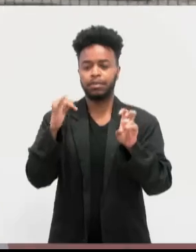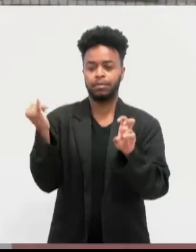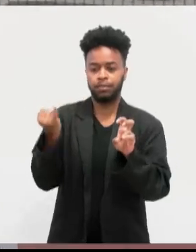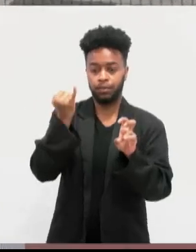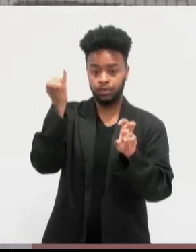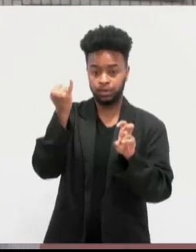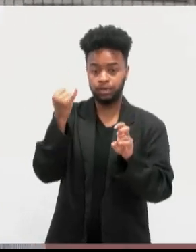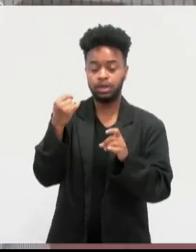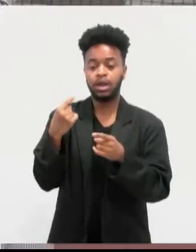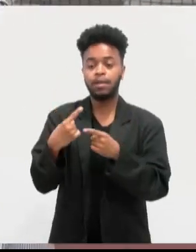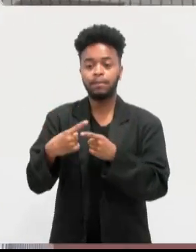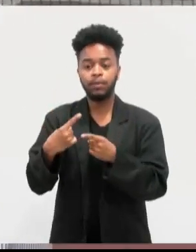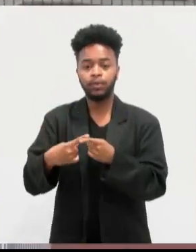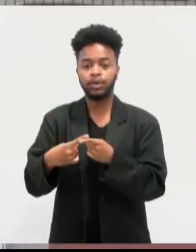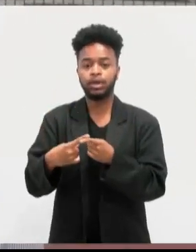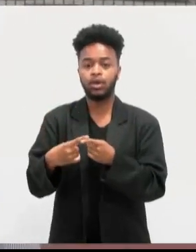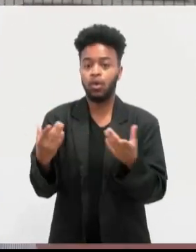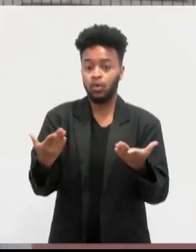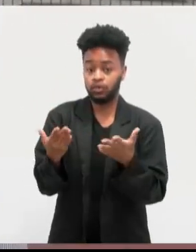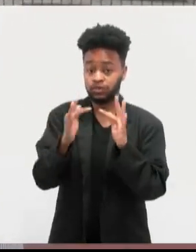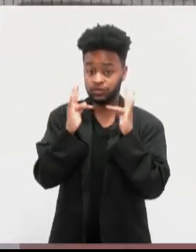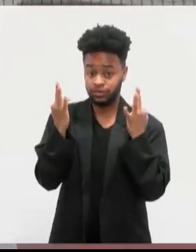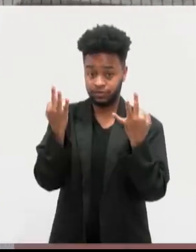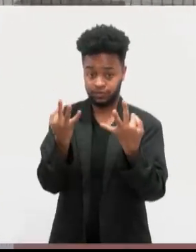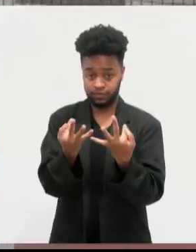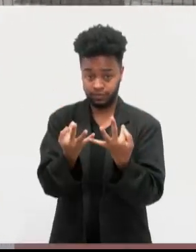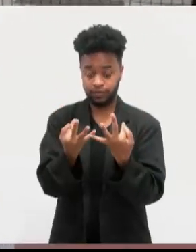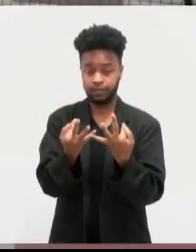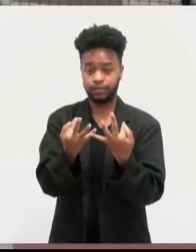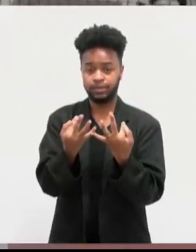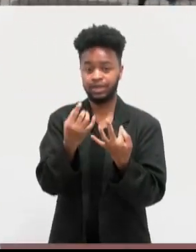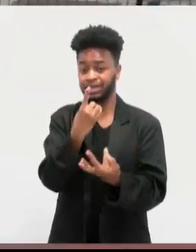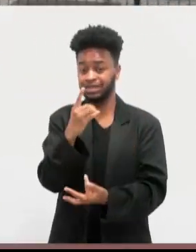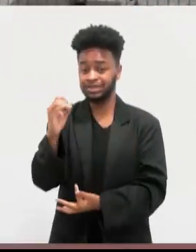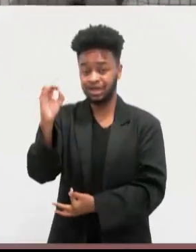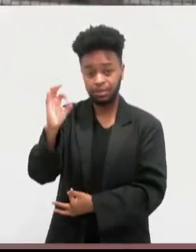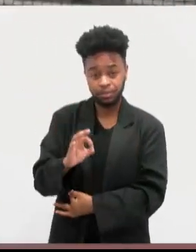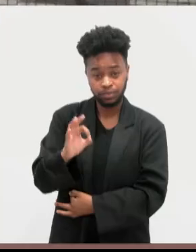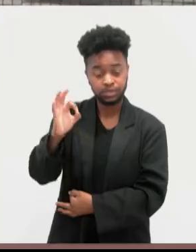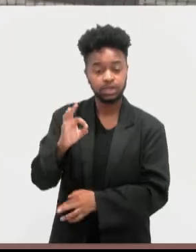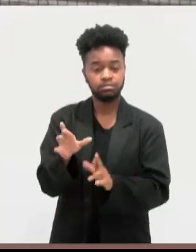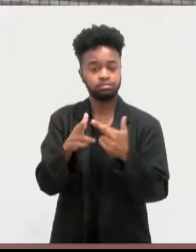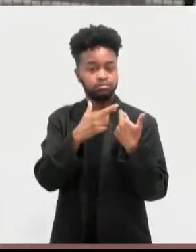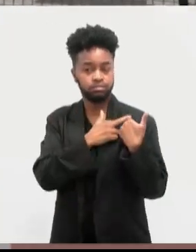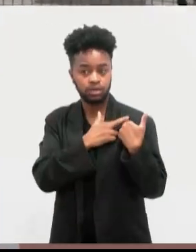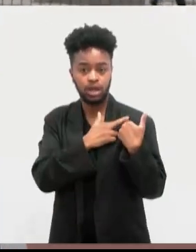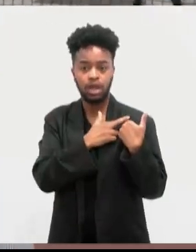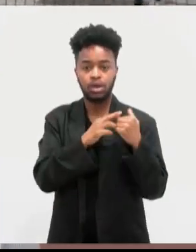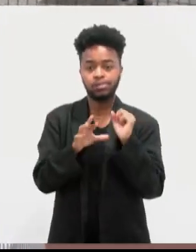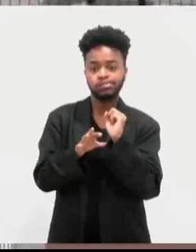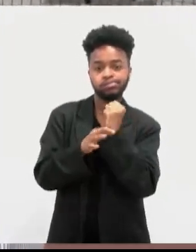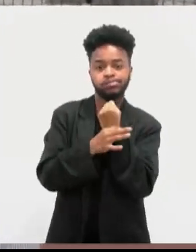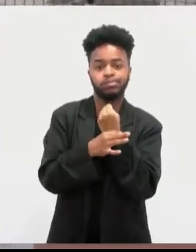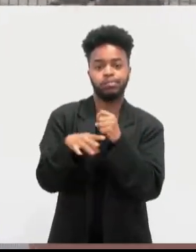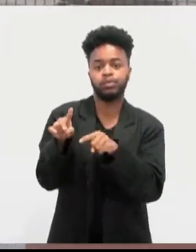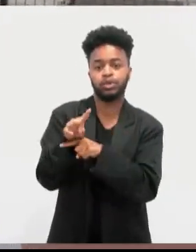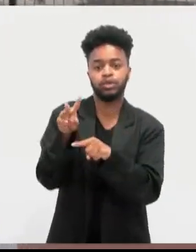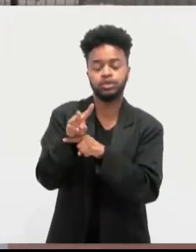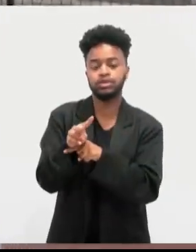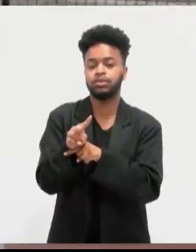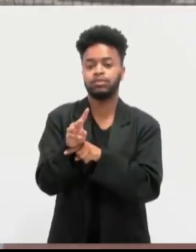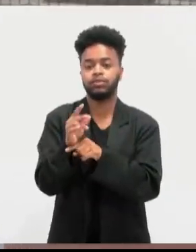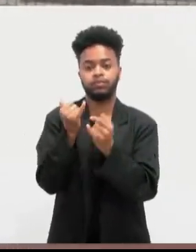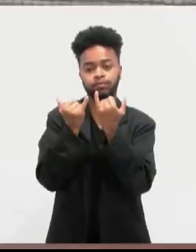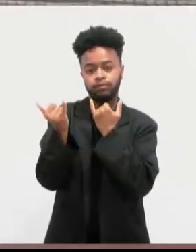Os pais hoje, eles são 100% responsáveis por garantir os dados pessoais dos seus filhos.